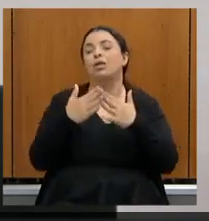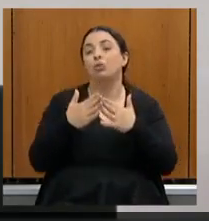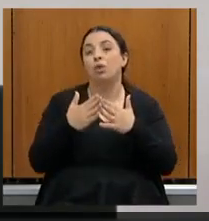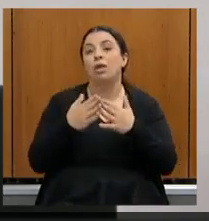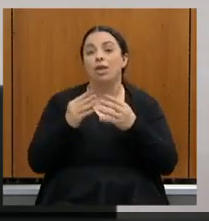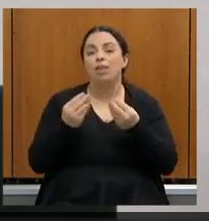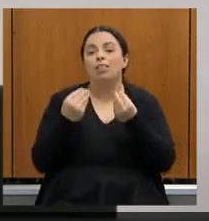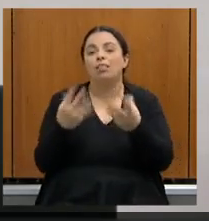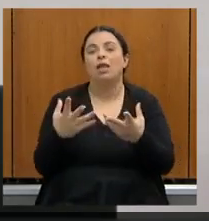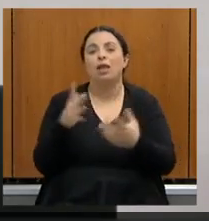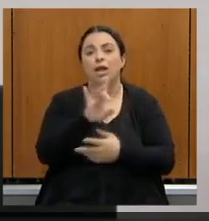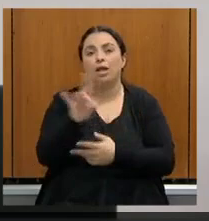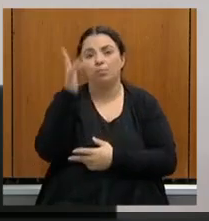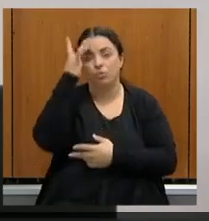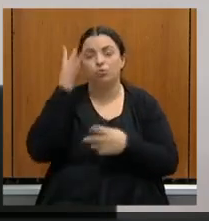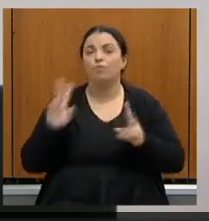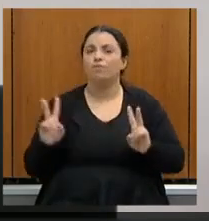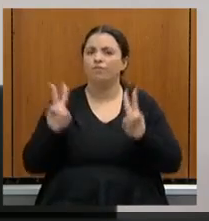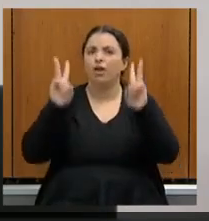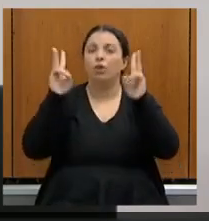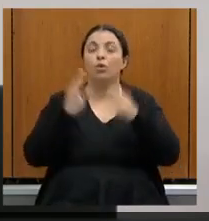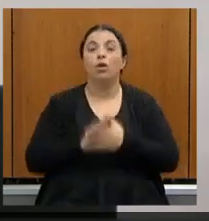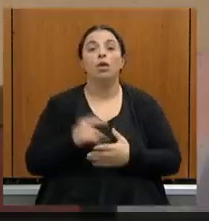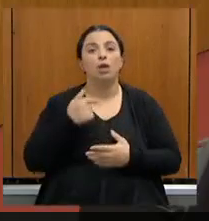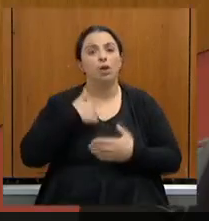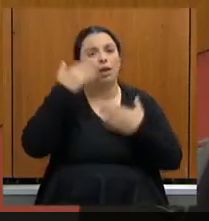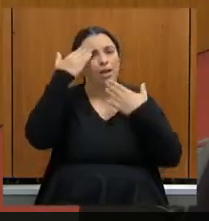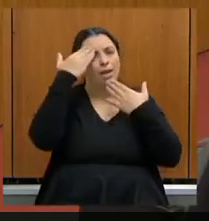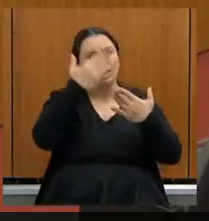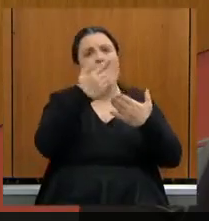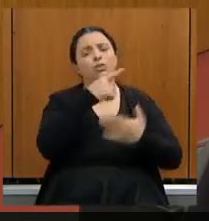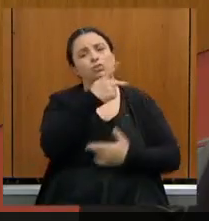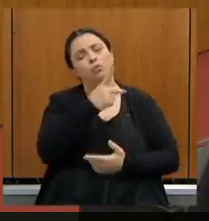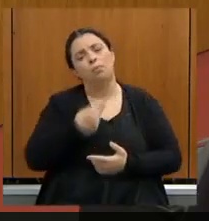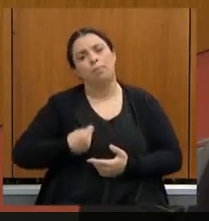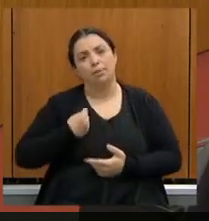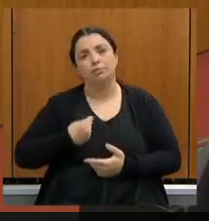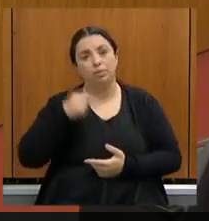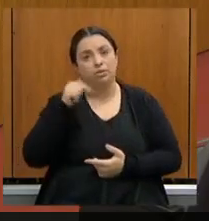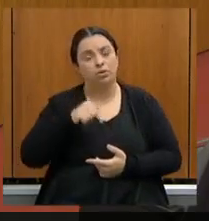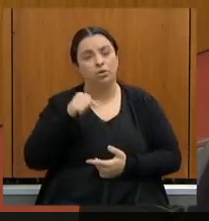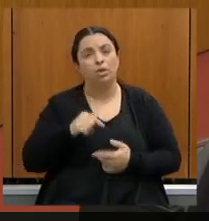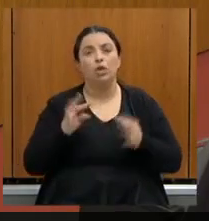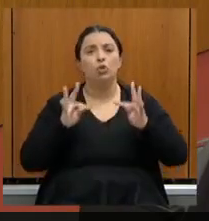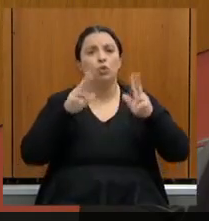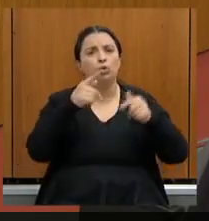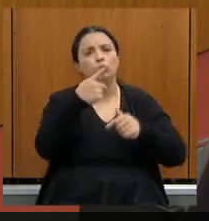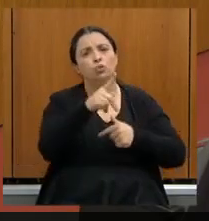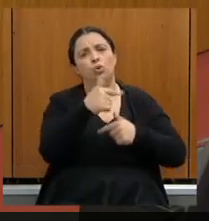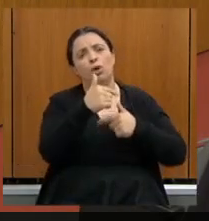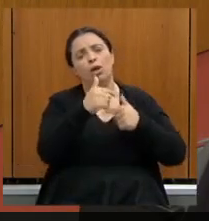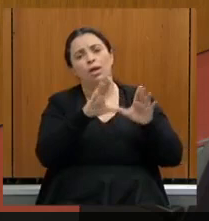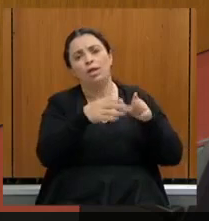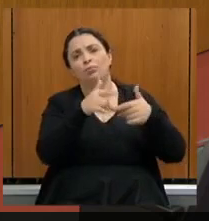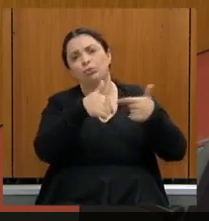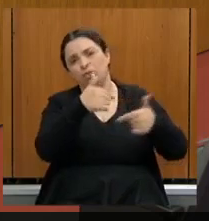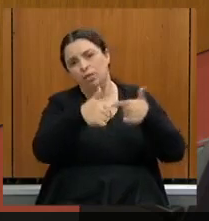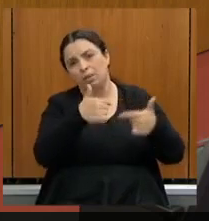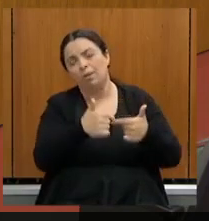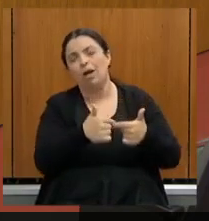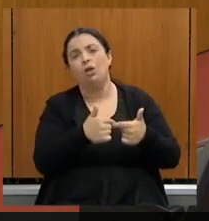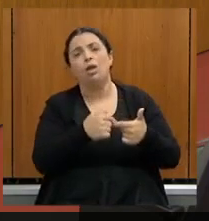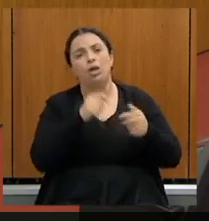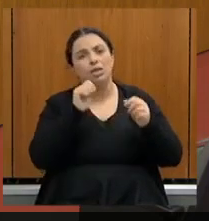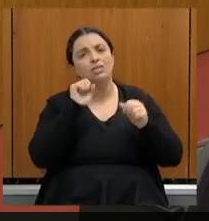pessoas então mais uma vez agradeço a vossa excelência pela participação a toda equipe e conte sempre com a